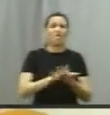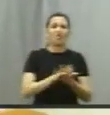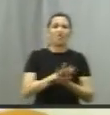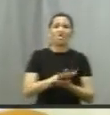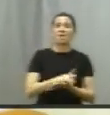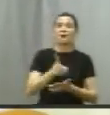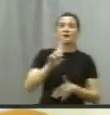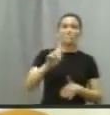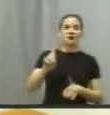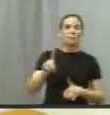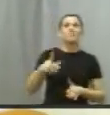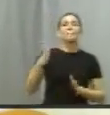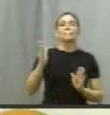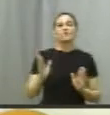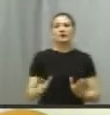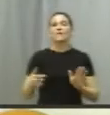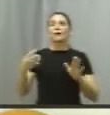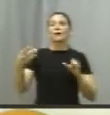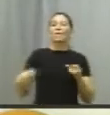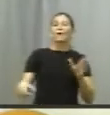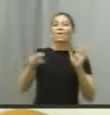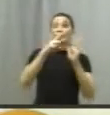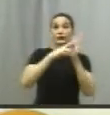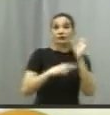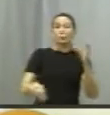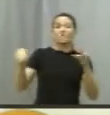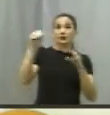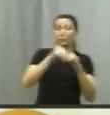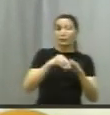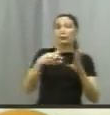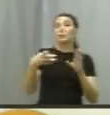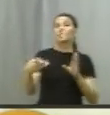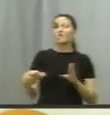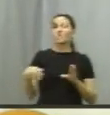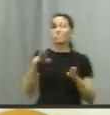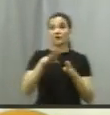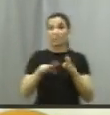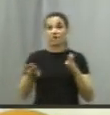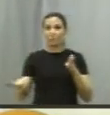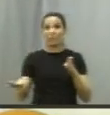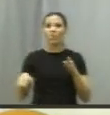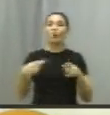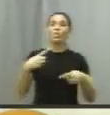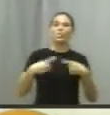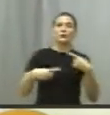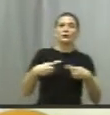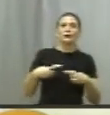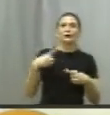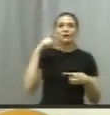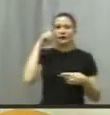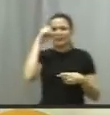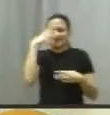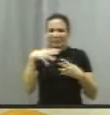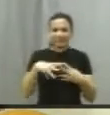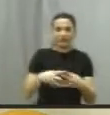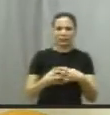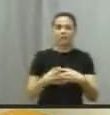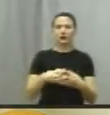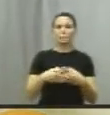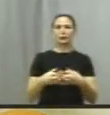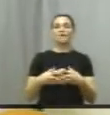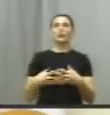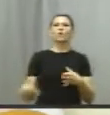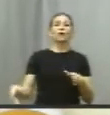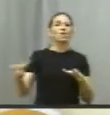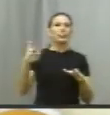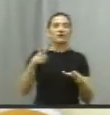Vai valer a prerrogativa do regimento interno da Câmara. Projeto polêmico, que não for dialogado com essa casa com o tempo, não entra na